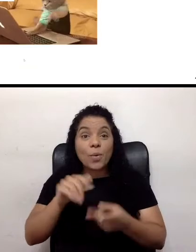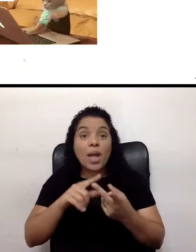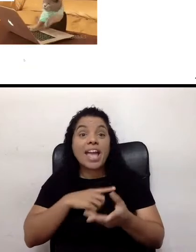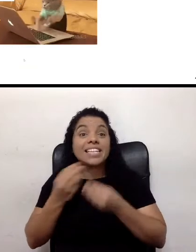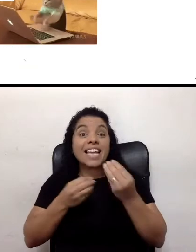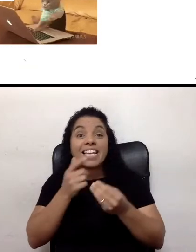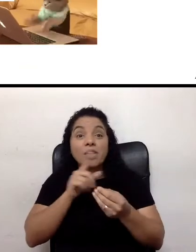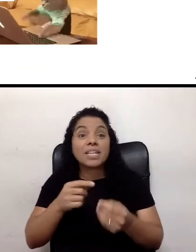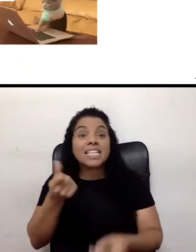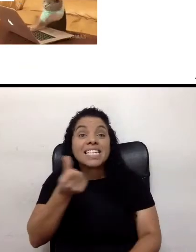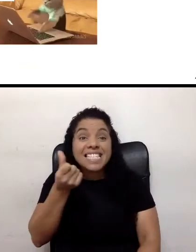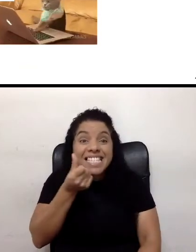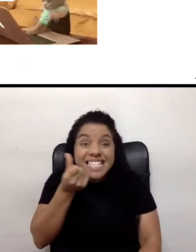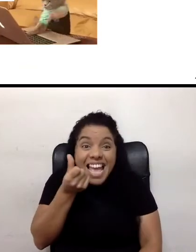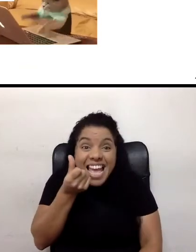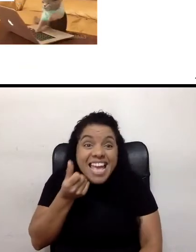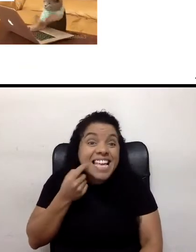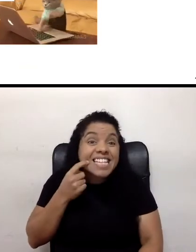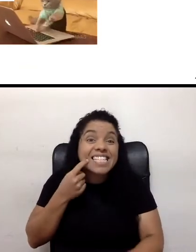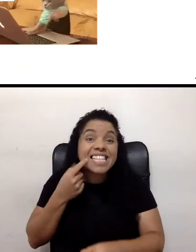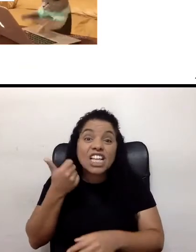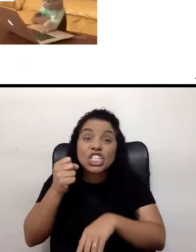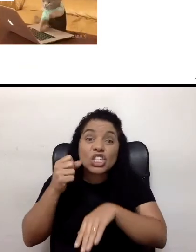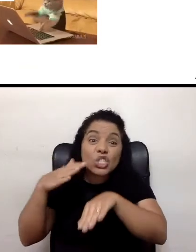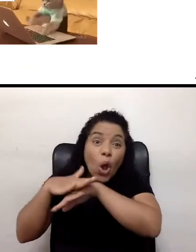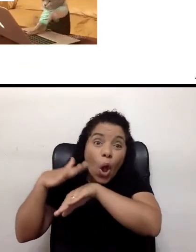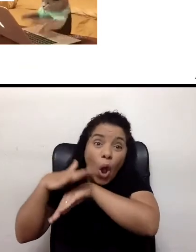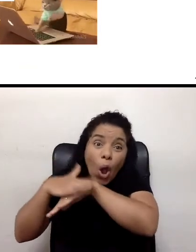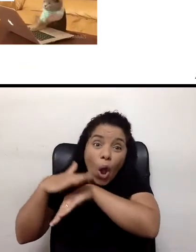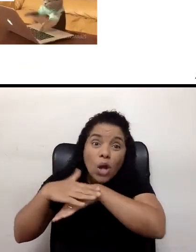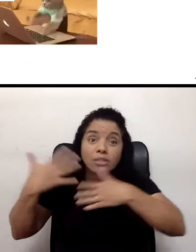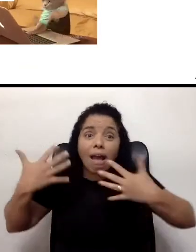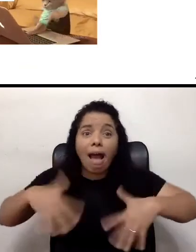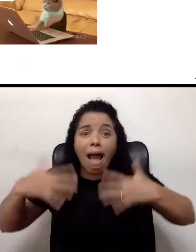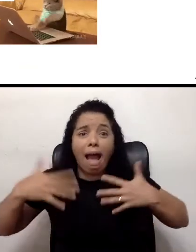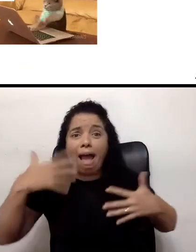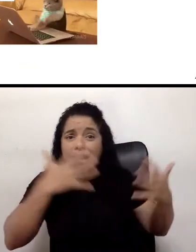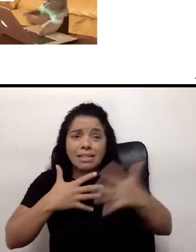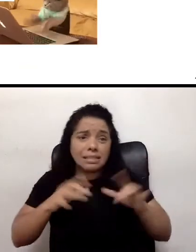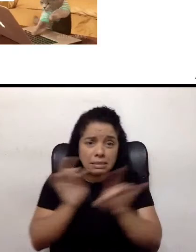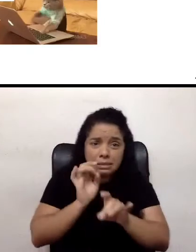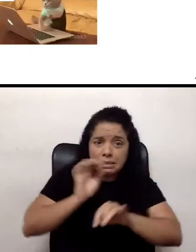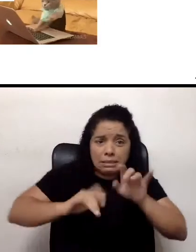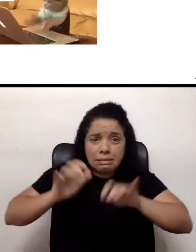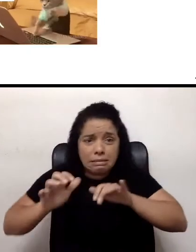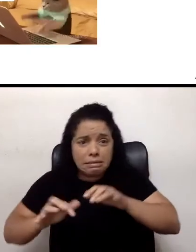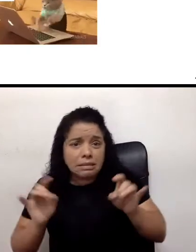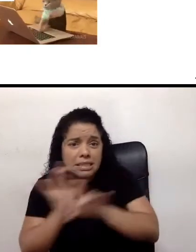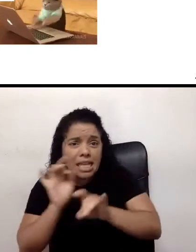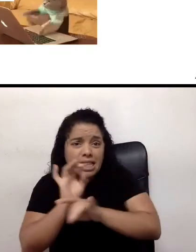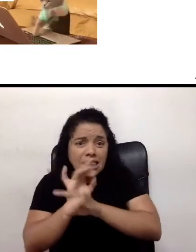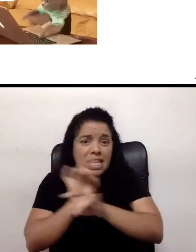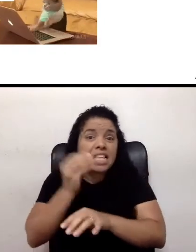nunca, sexta-feira, 18 horas da tarde, está lá desesperado para terminar os testes e entregar tudo?